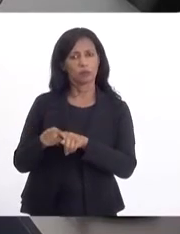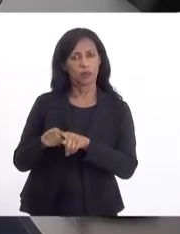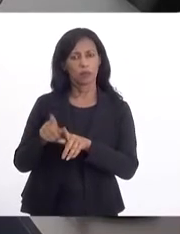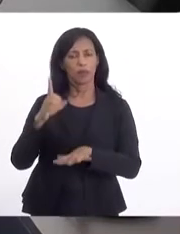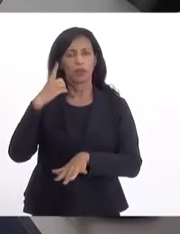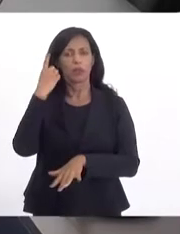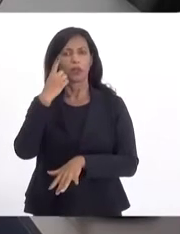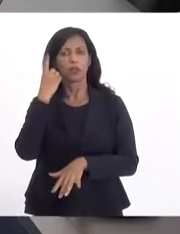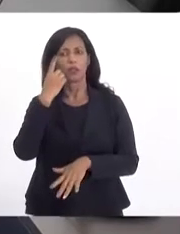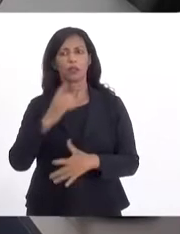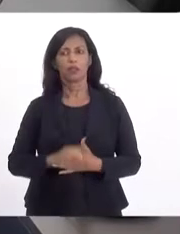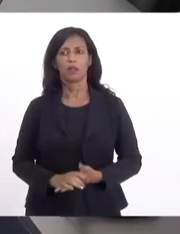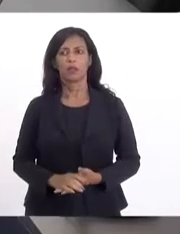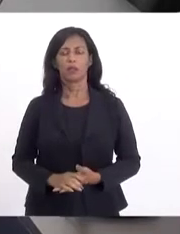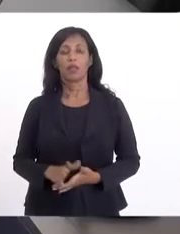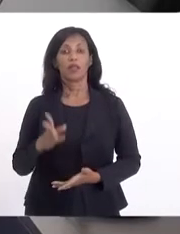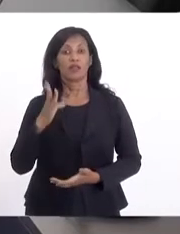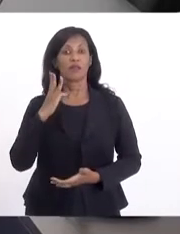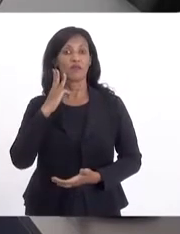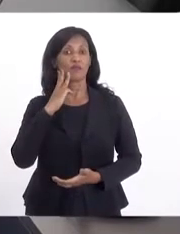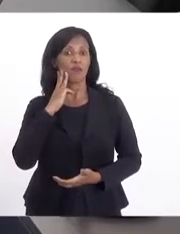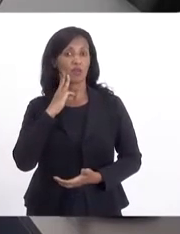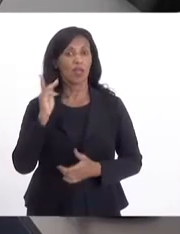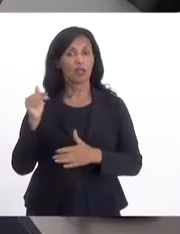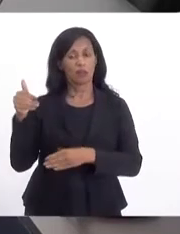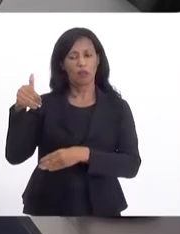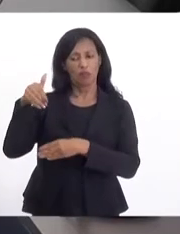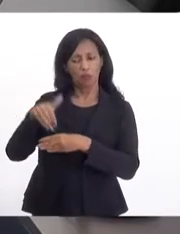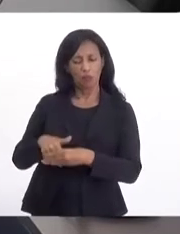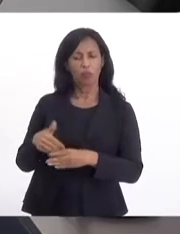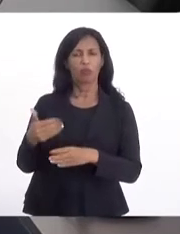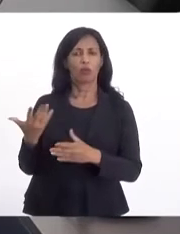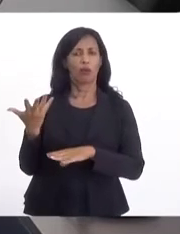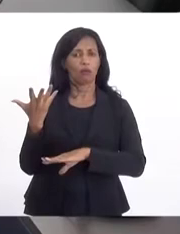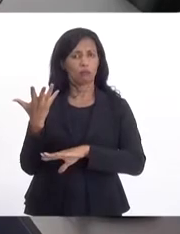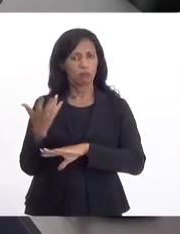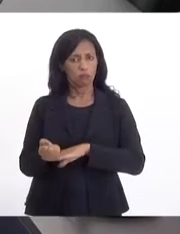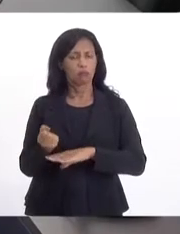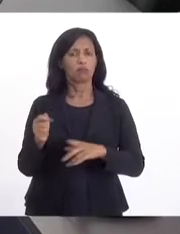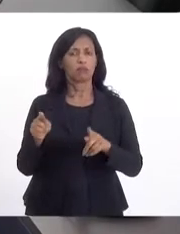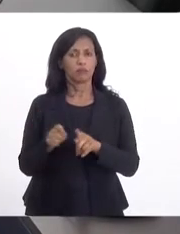o deputado Valdeque Carneiro.